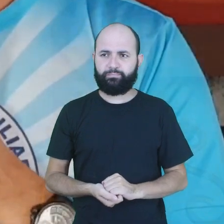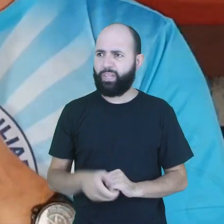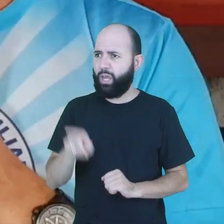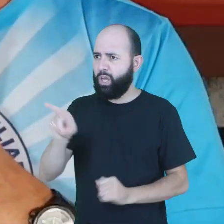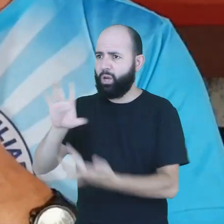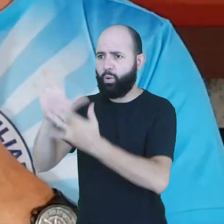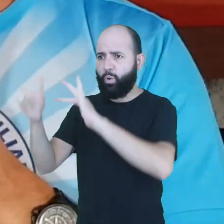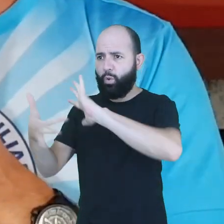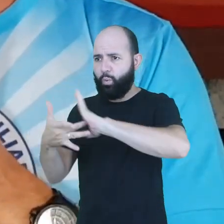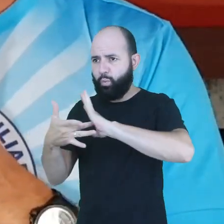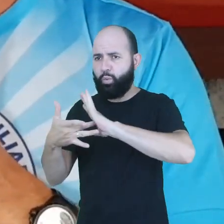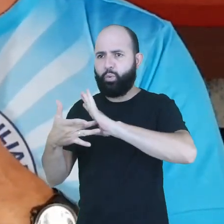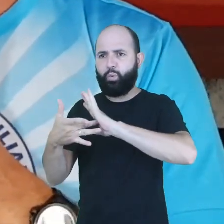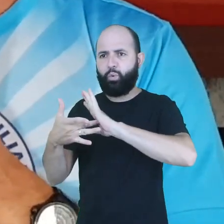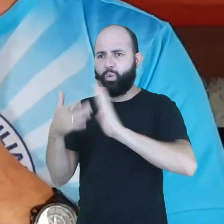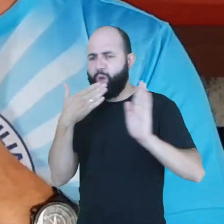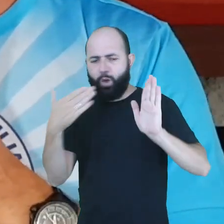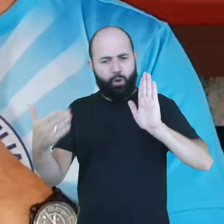O mesmo Jesus que